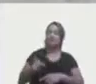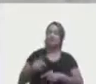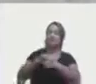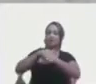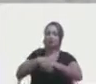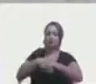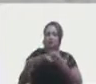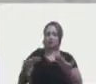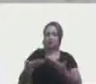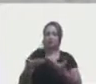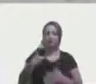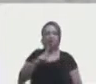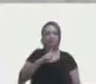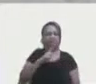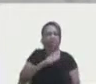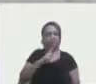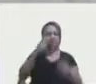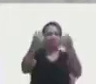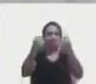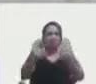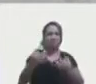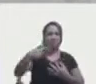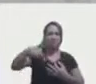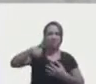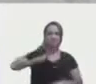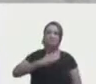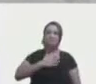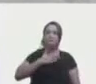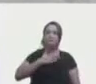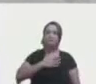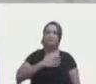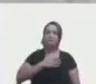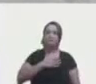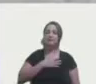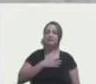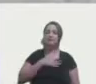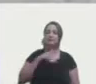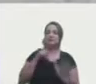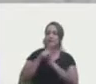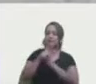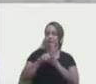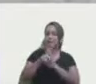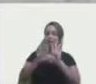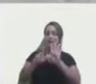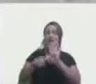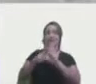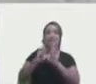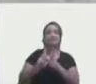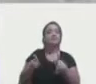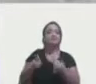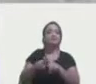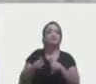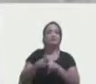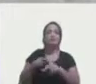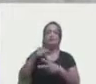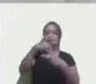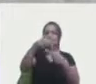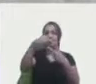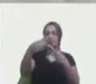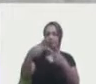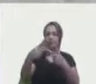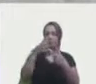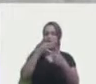eu tenho eu quero falar um pouquinho sobre as minhas matérias mas antes também trazer dois duas colocações que são